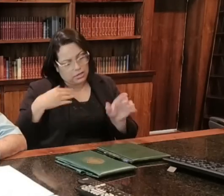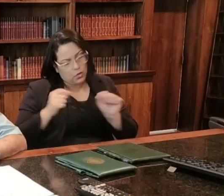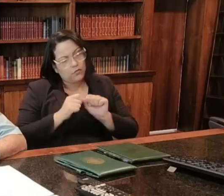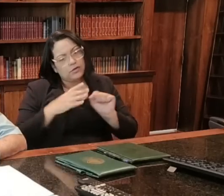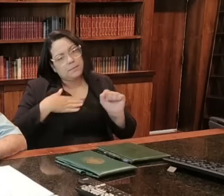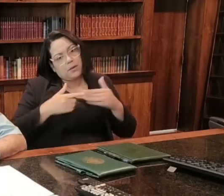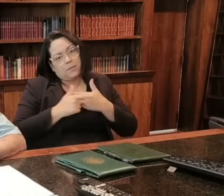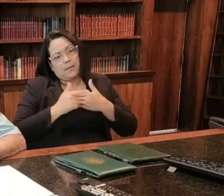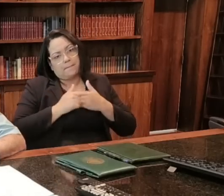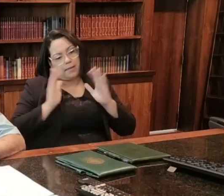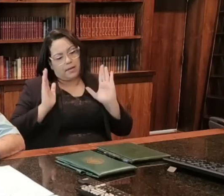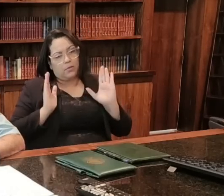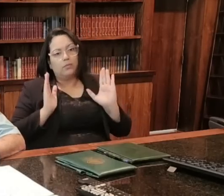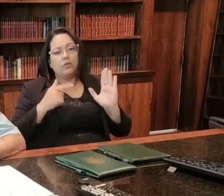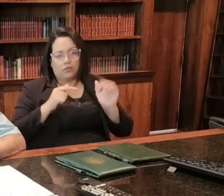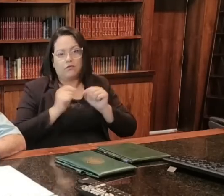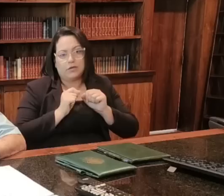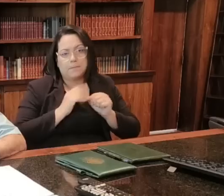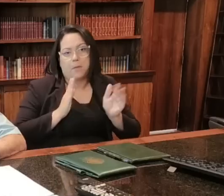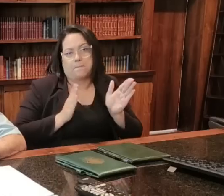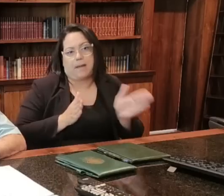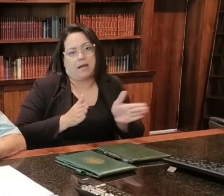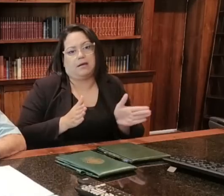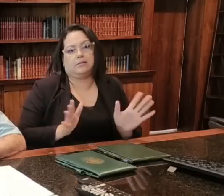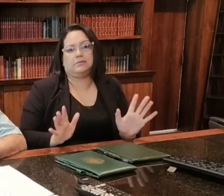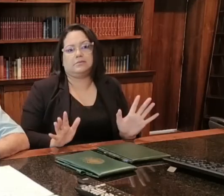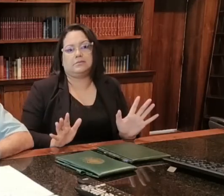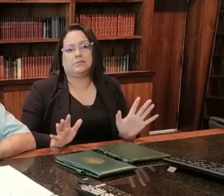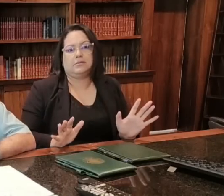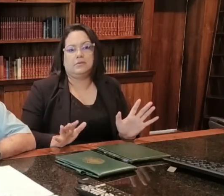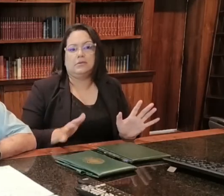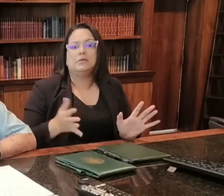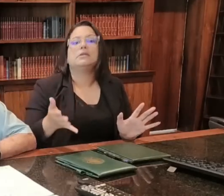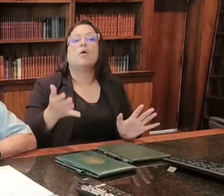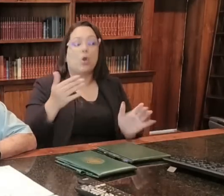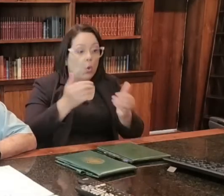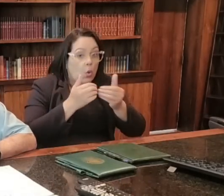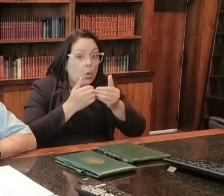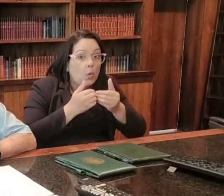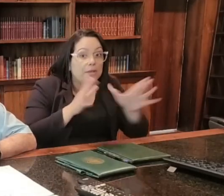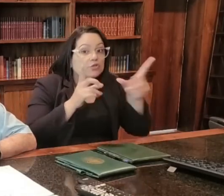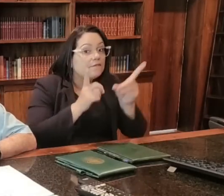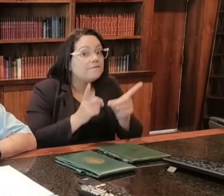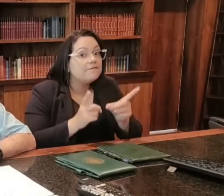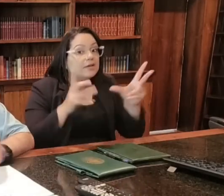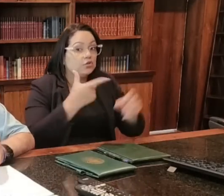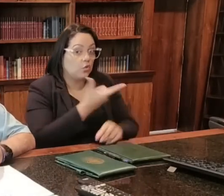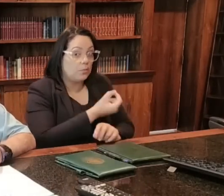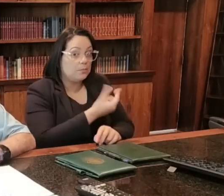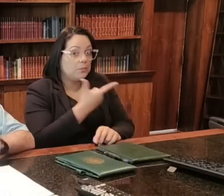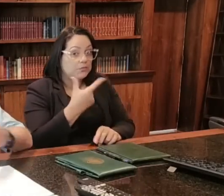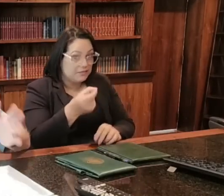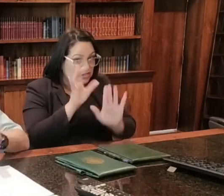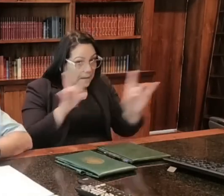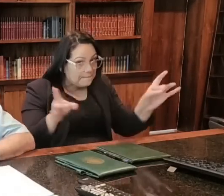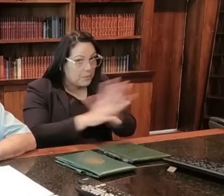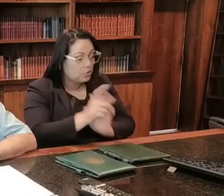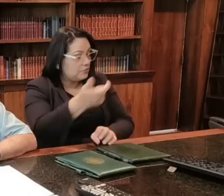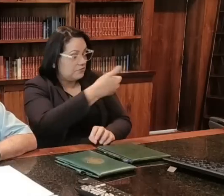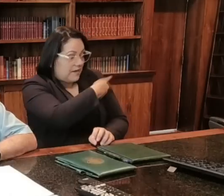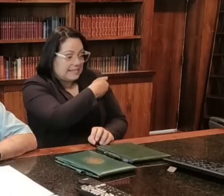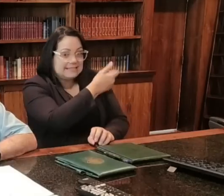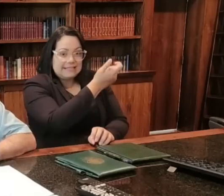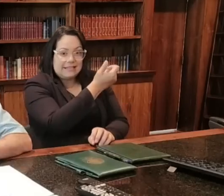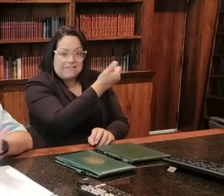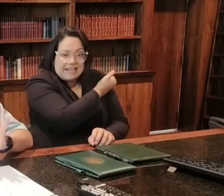mas que não podem ocorrer enfrentamentos inteligência por parte de seus apoiadores o